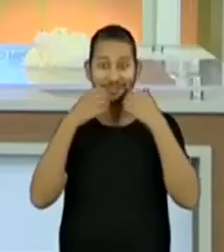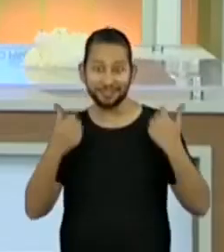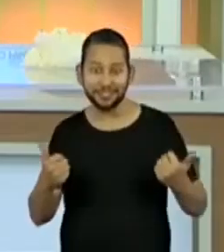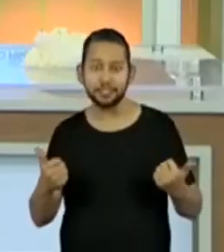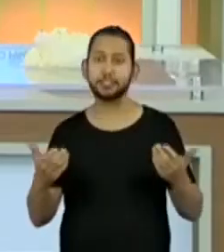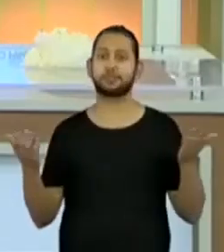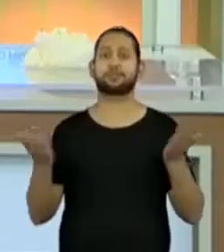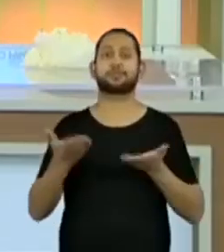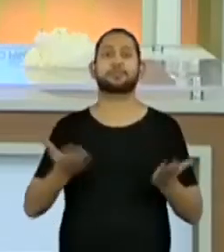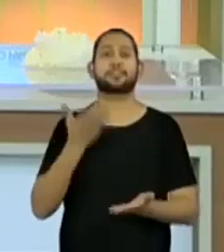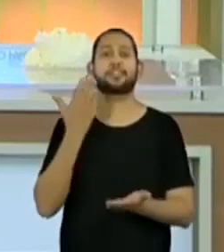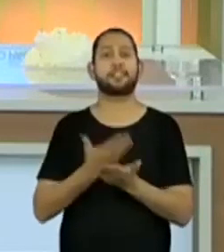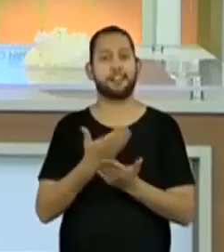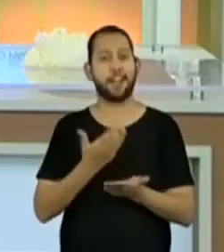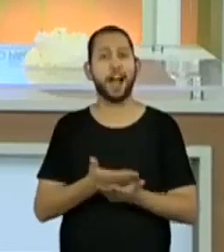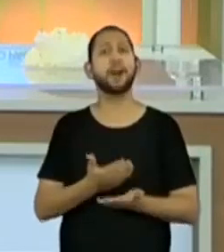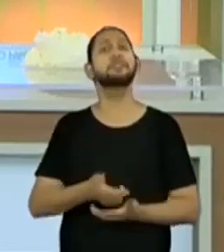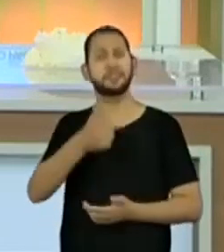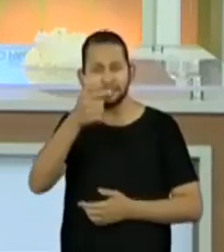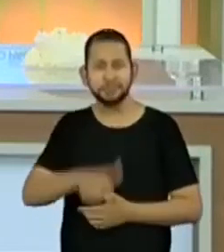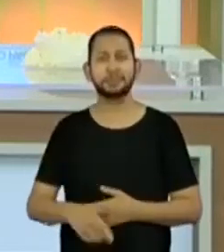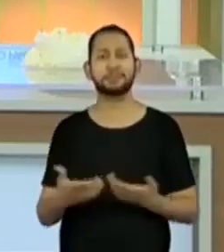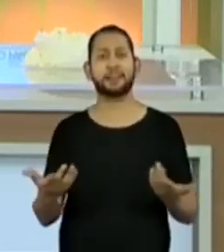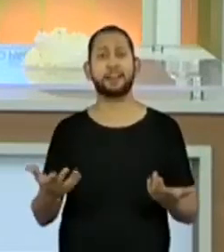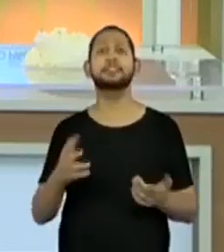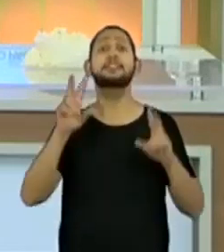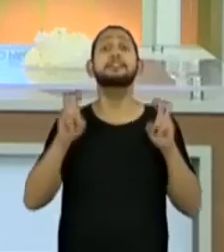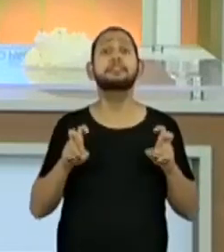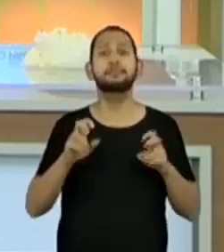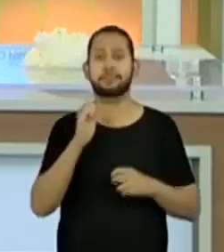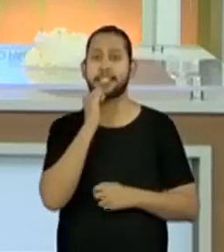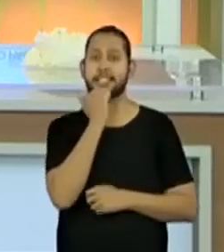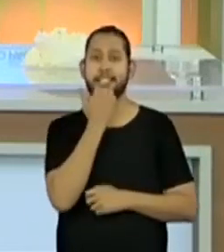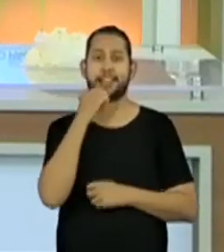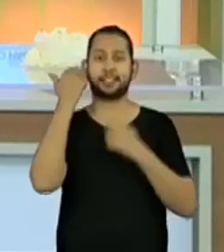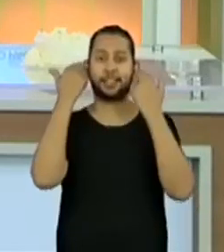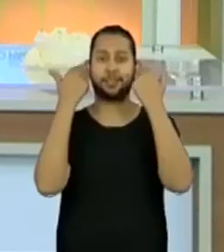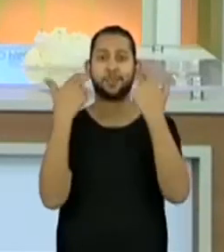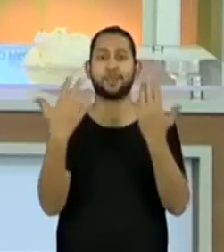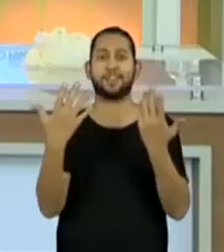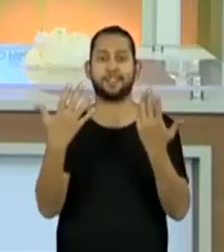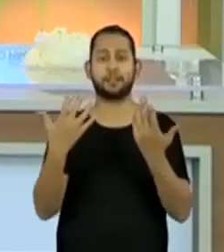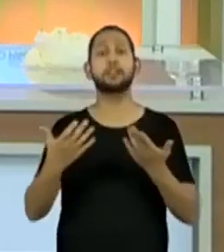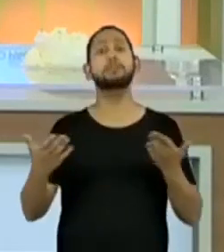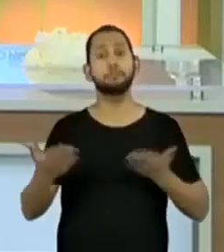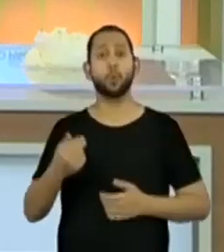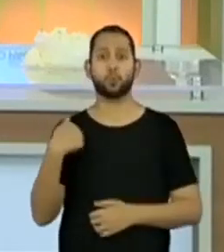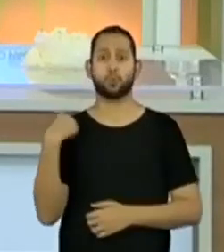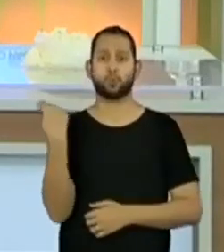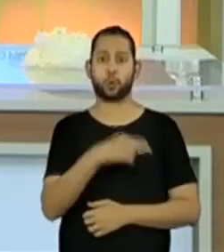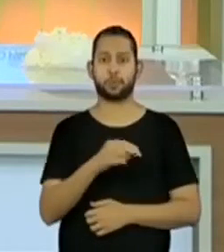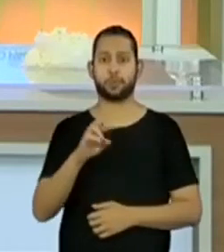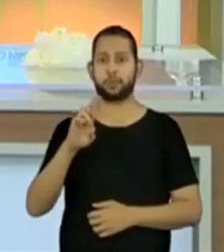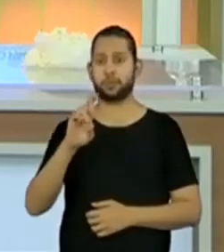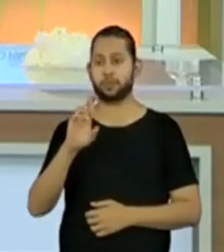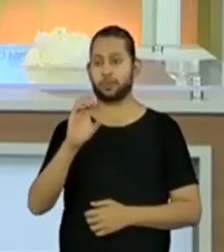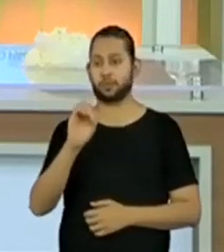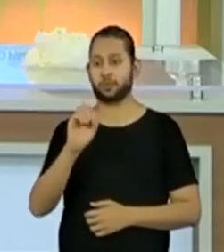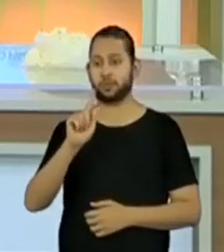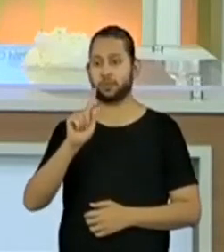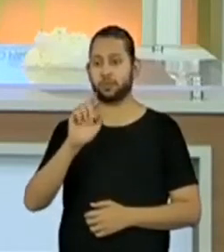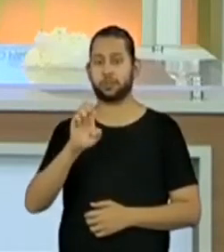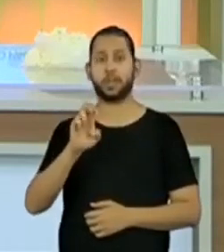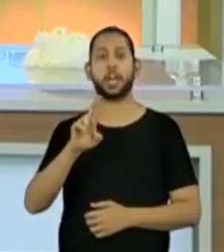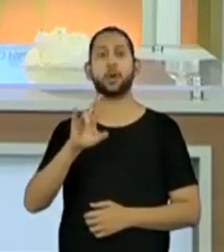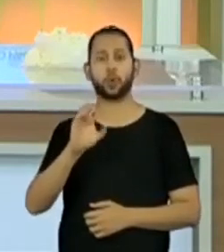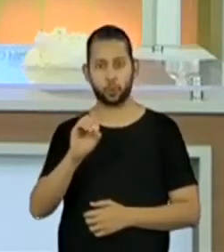Estamos começando mais uma aula de Ciências Naturais. Meu nome é Rogério Júnior e sou professor